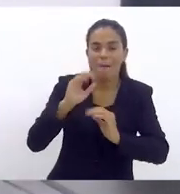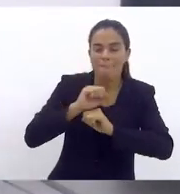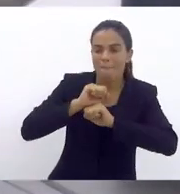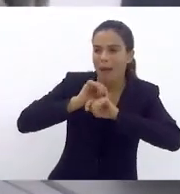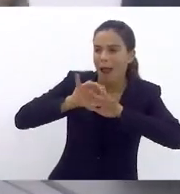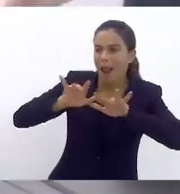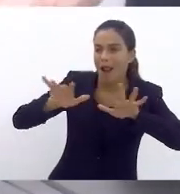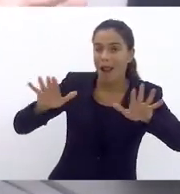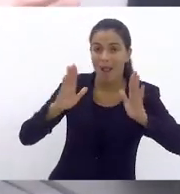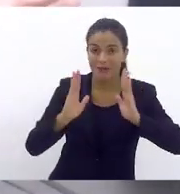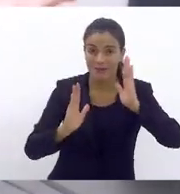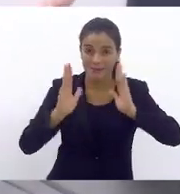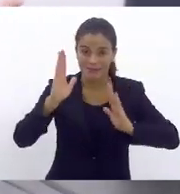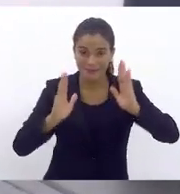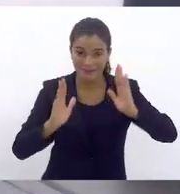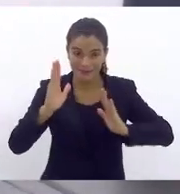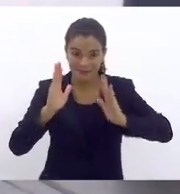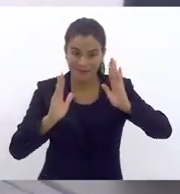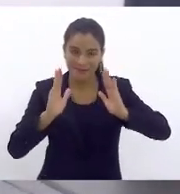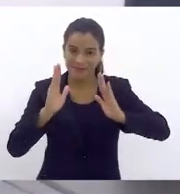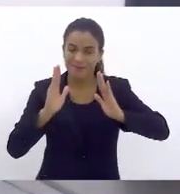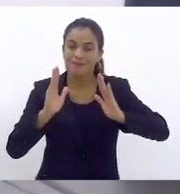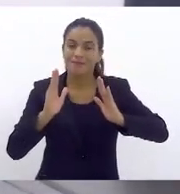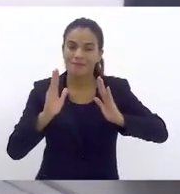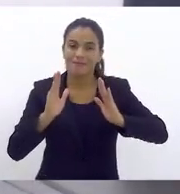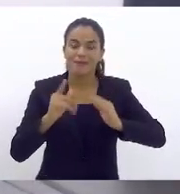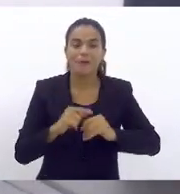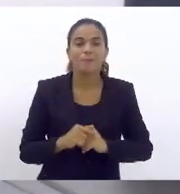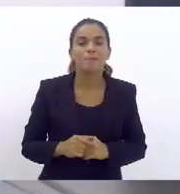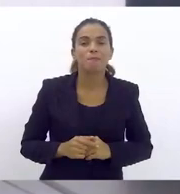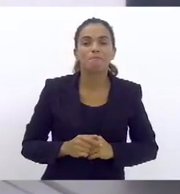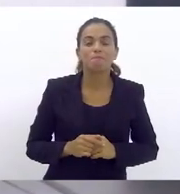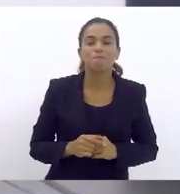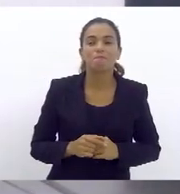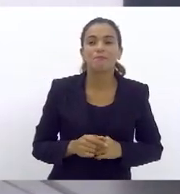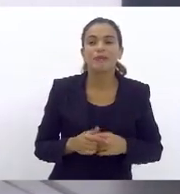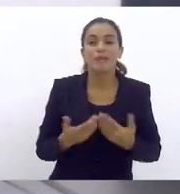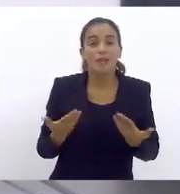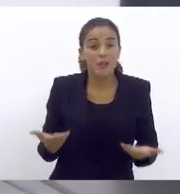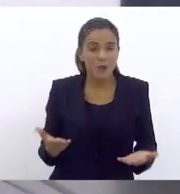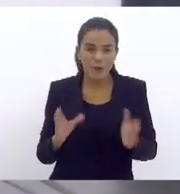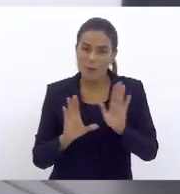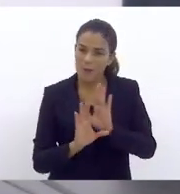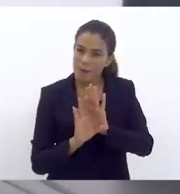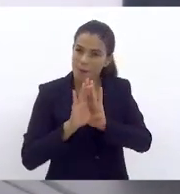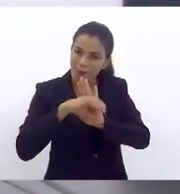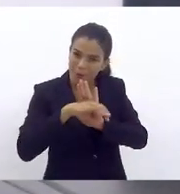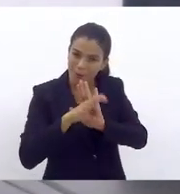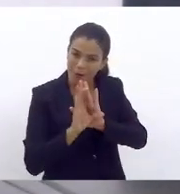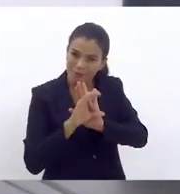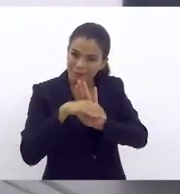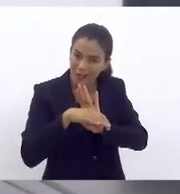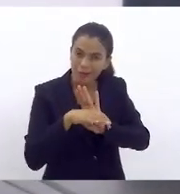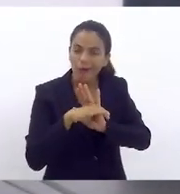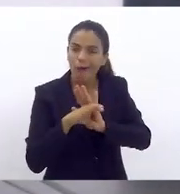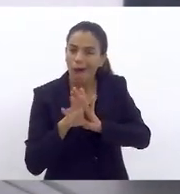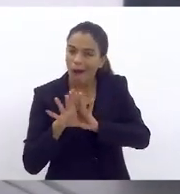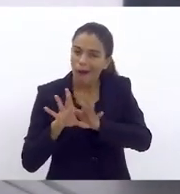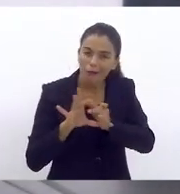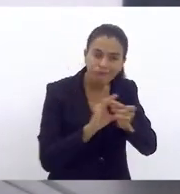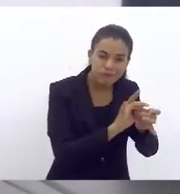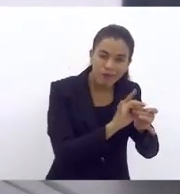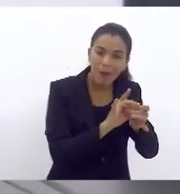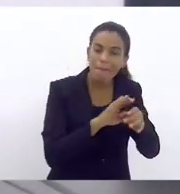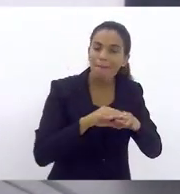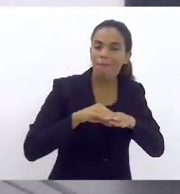extravasa do ponto de vista dos teus limites originais e o conceito se coloca de maneira